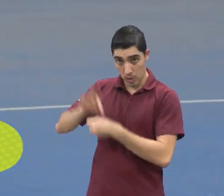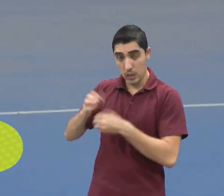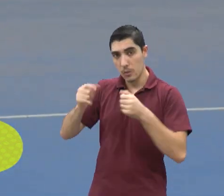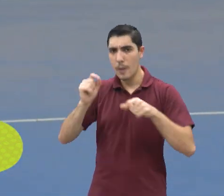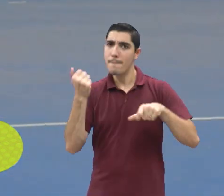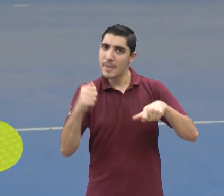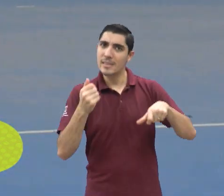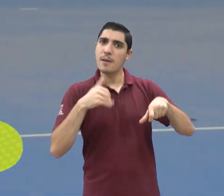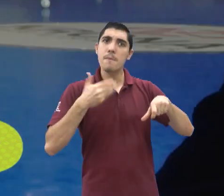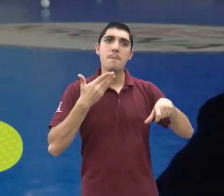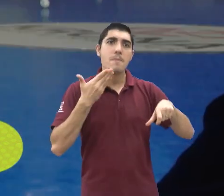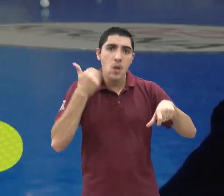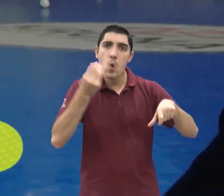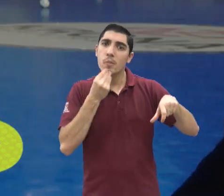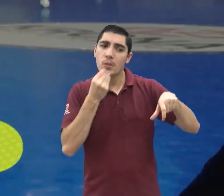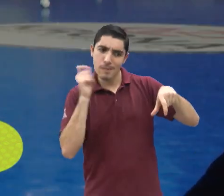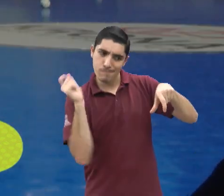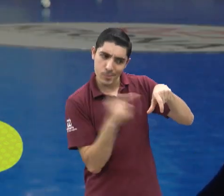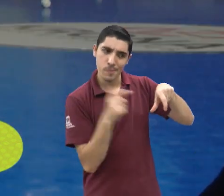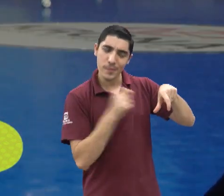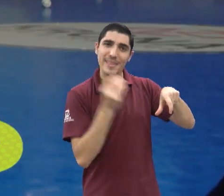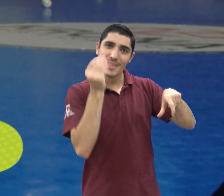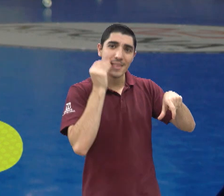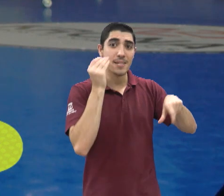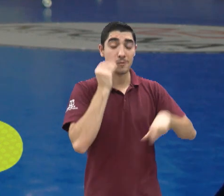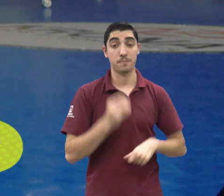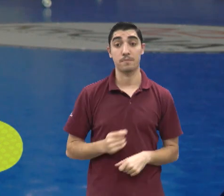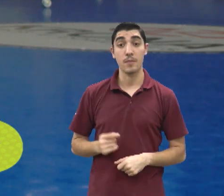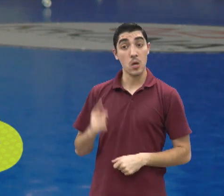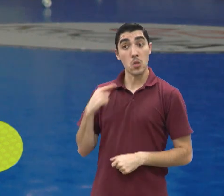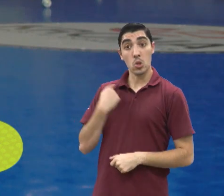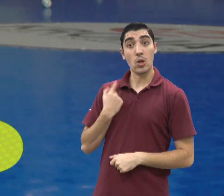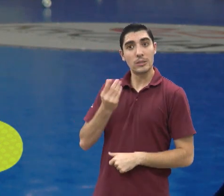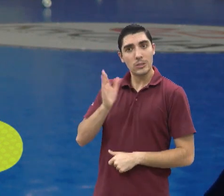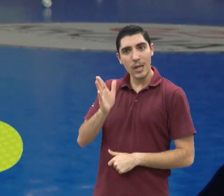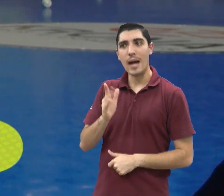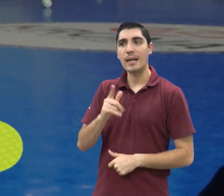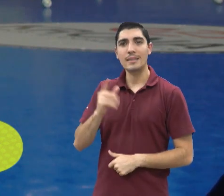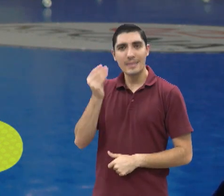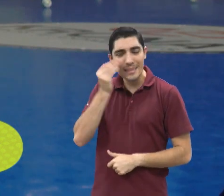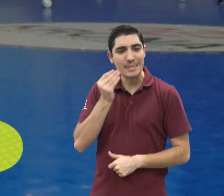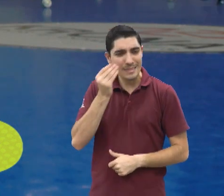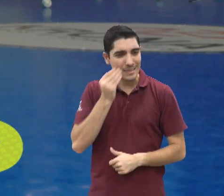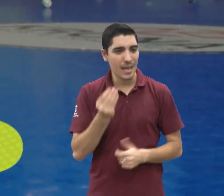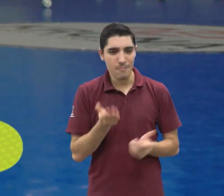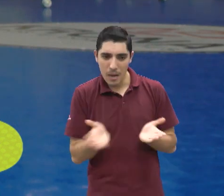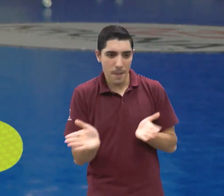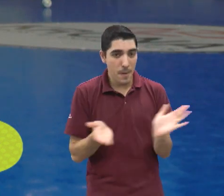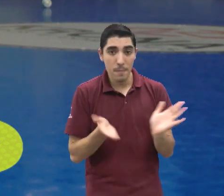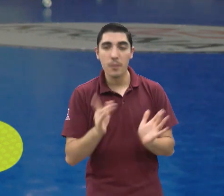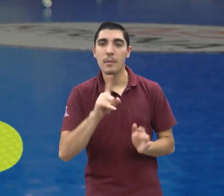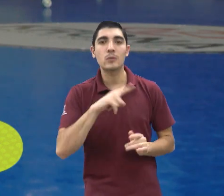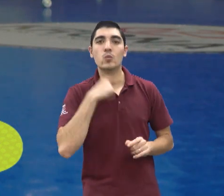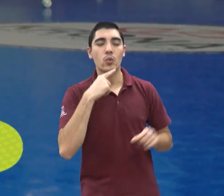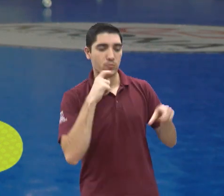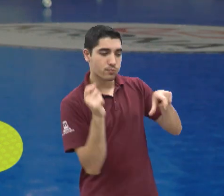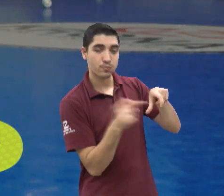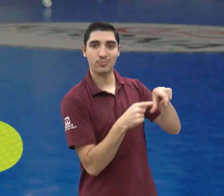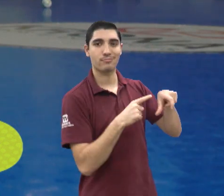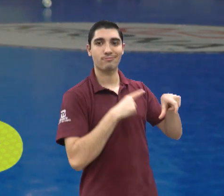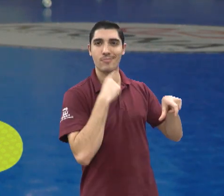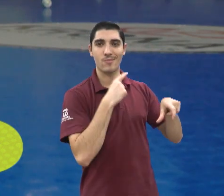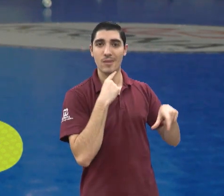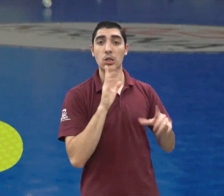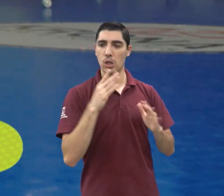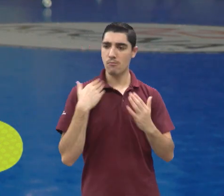de gols criadas. A gente vem criando bastante, mas a gente não está concluindo as chances em gol. Então, além da conversa, houve muito